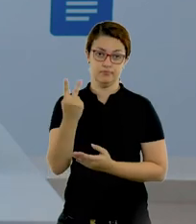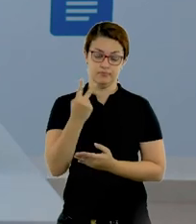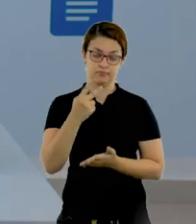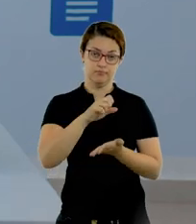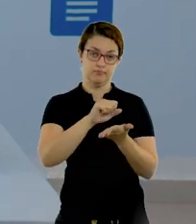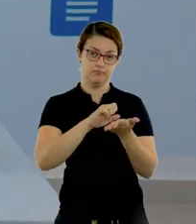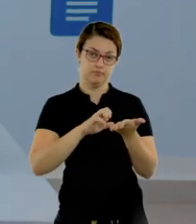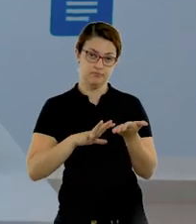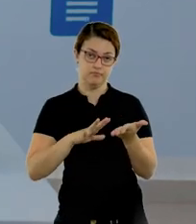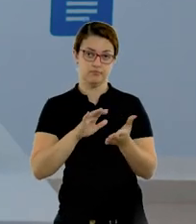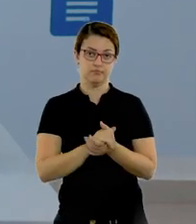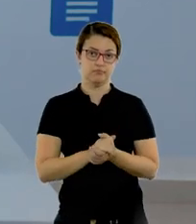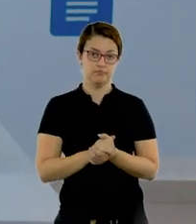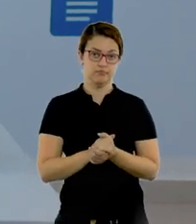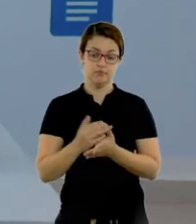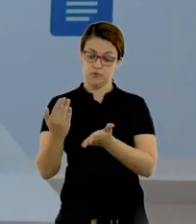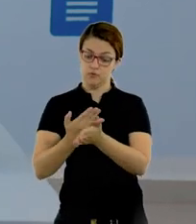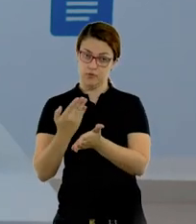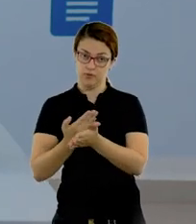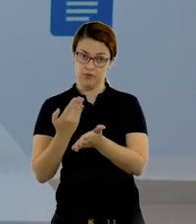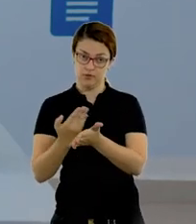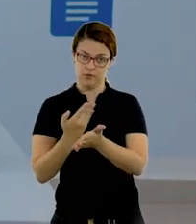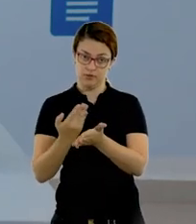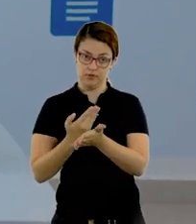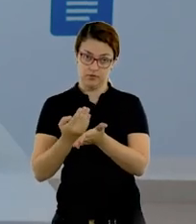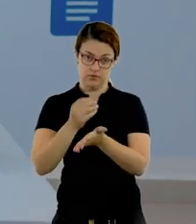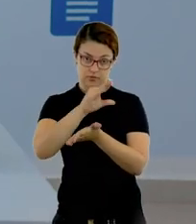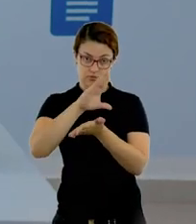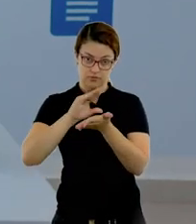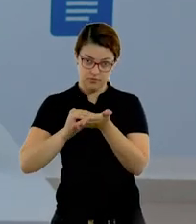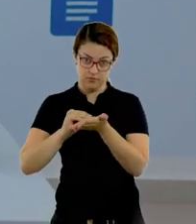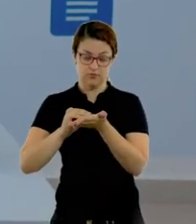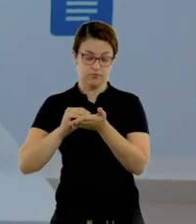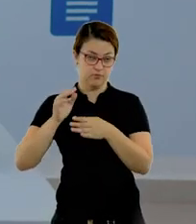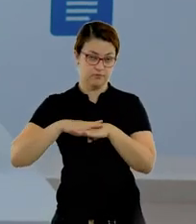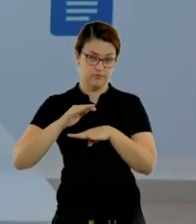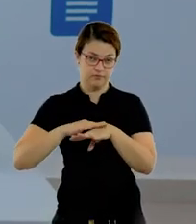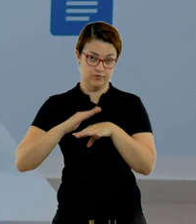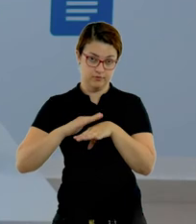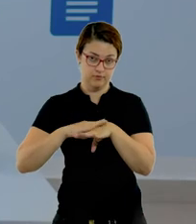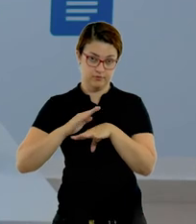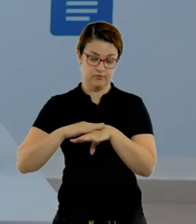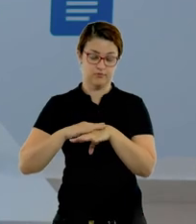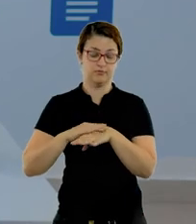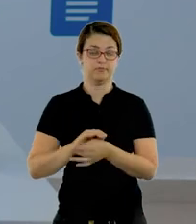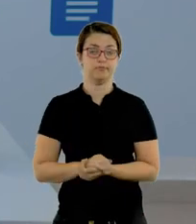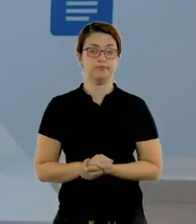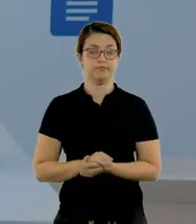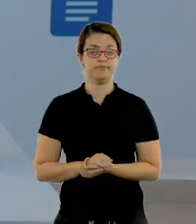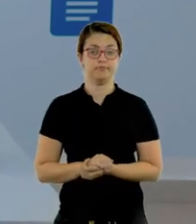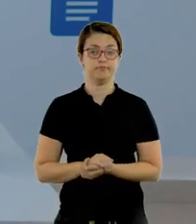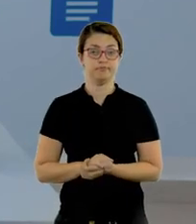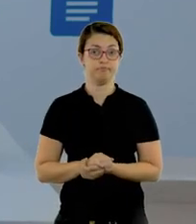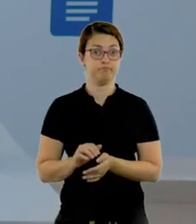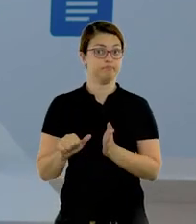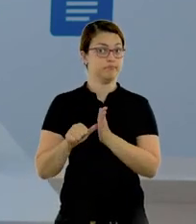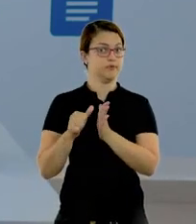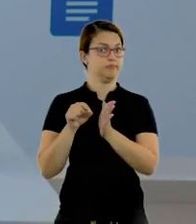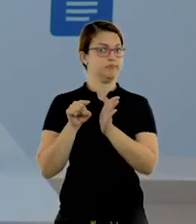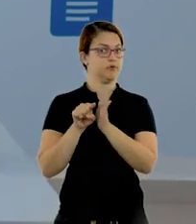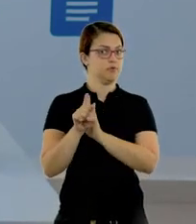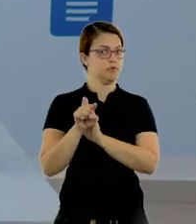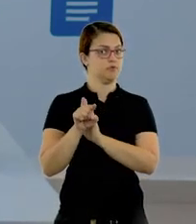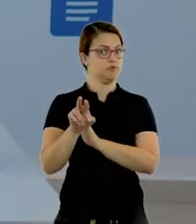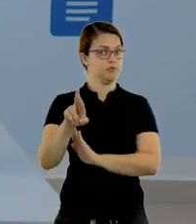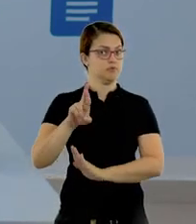A segunda atividade, então, vai ser um registro no caderno sobre essa atividade que você acabou de fazer das fichas.